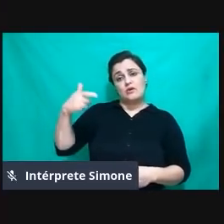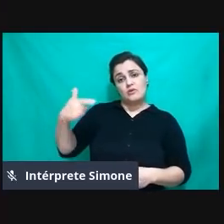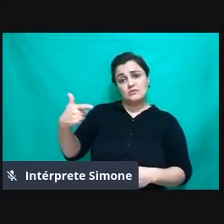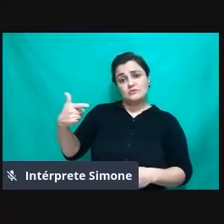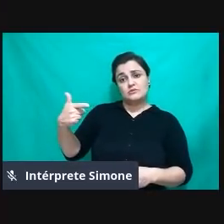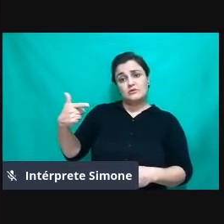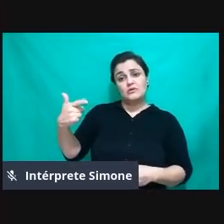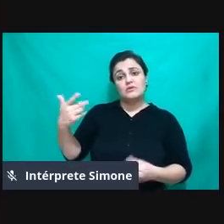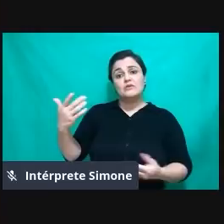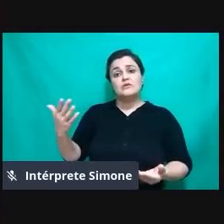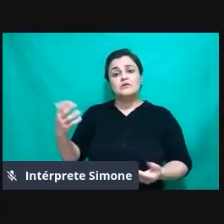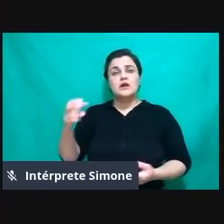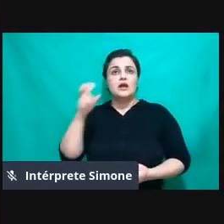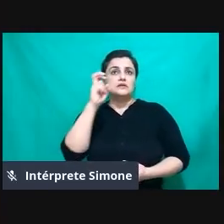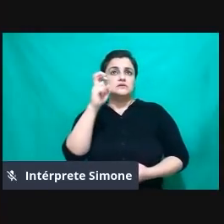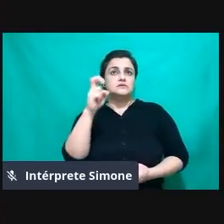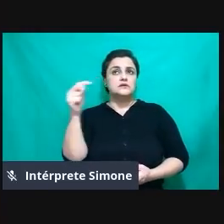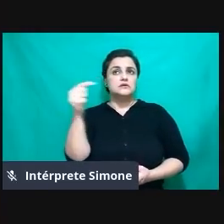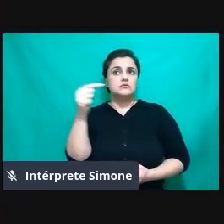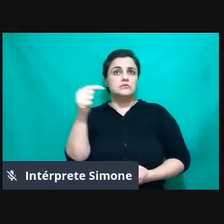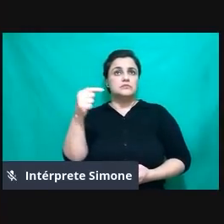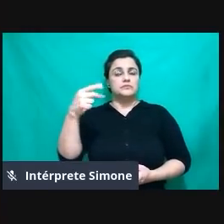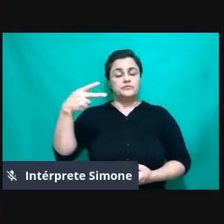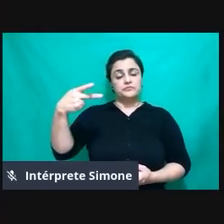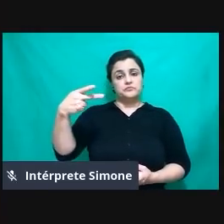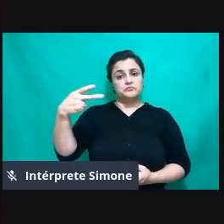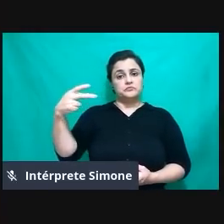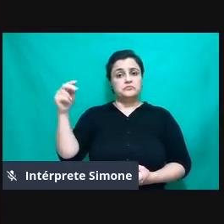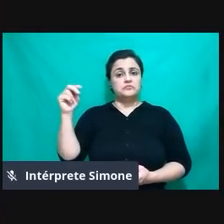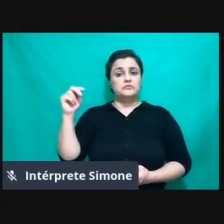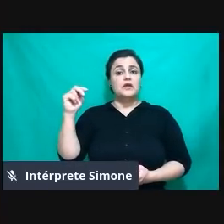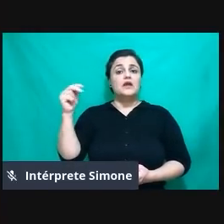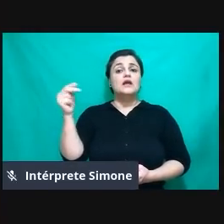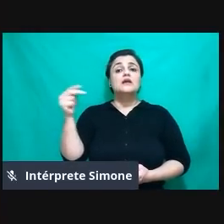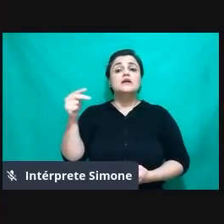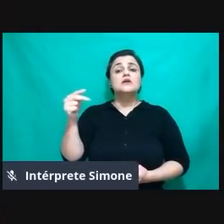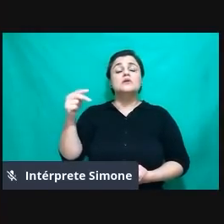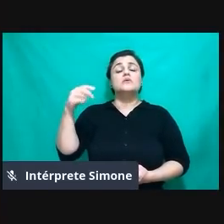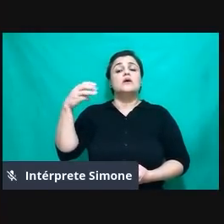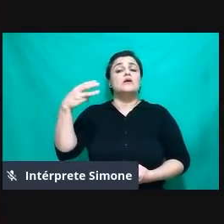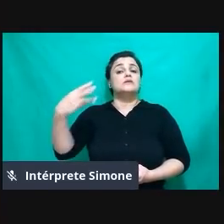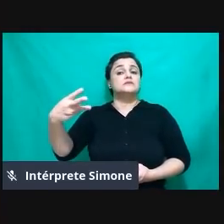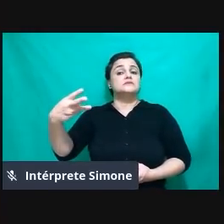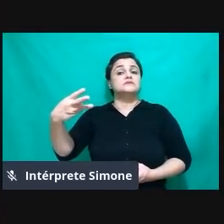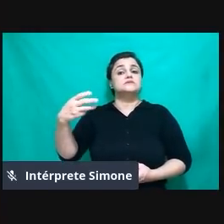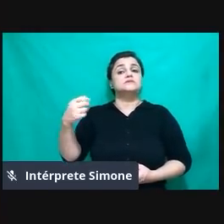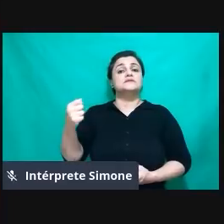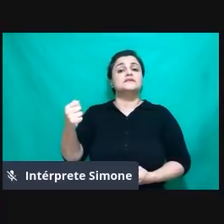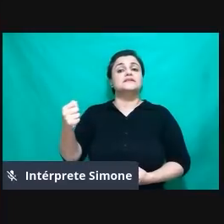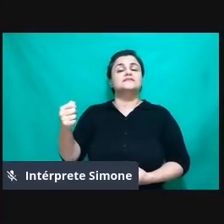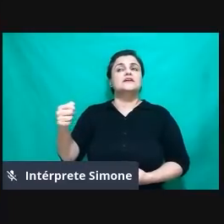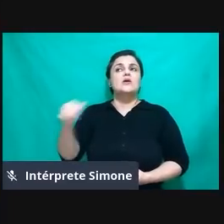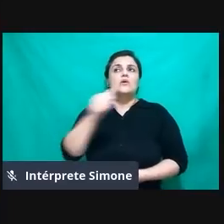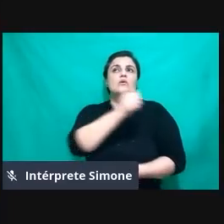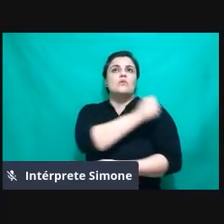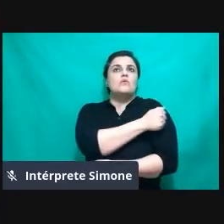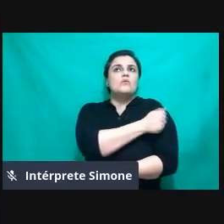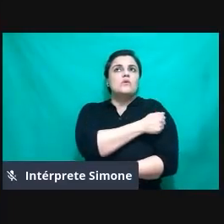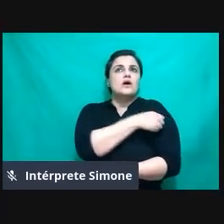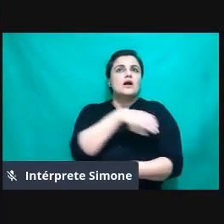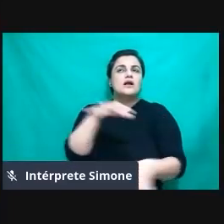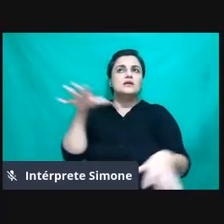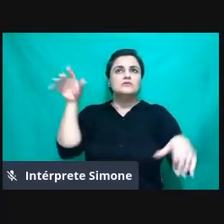5 menos 2 é igual a 3, eu levo ele a fazer esse processo de inversão, de comparação,